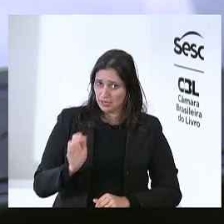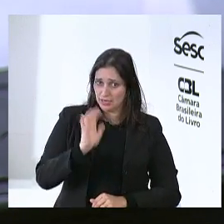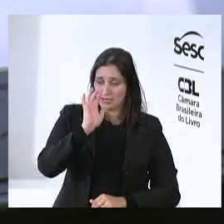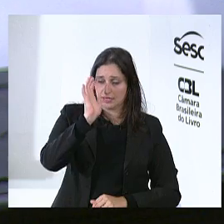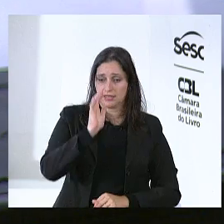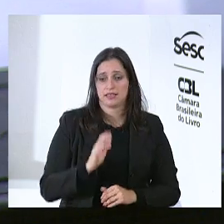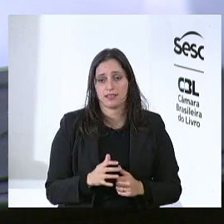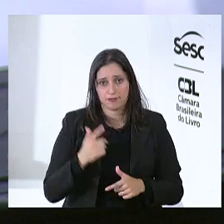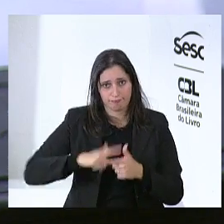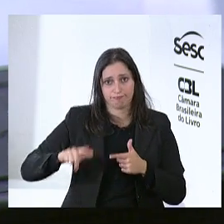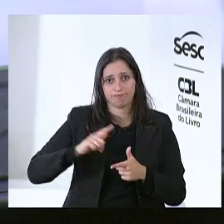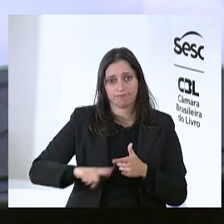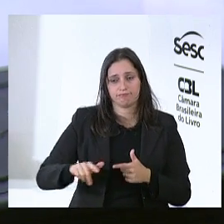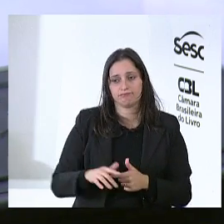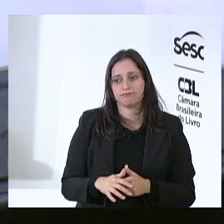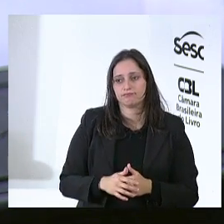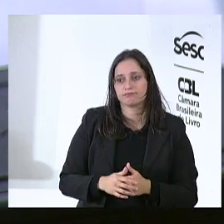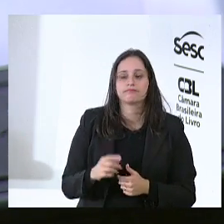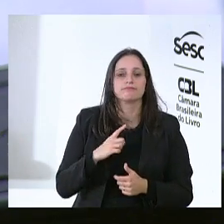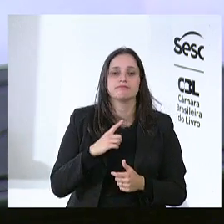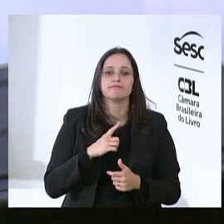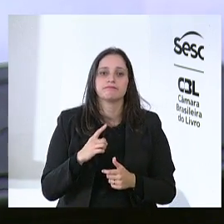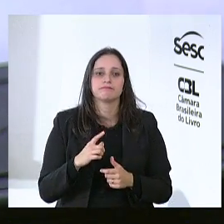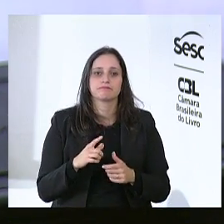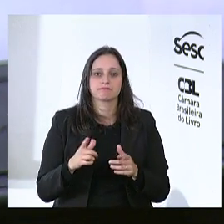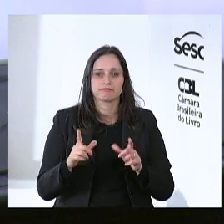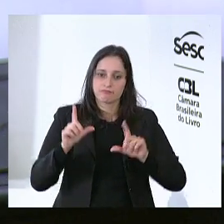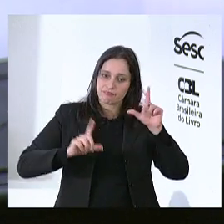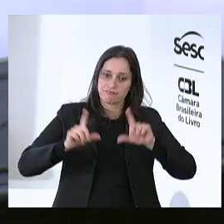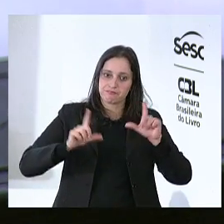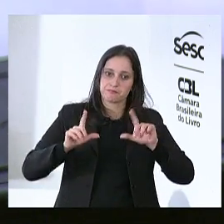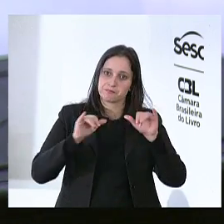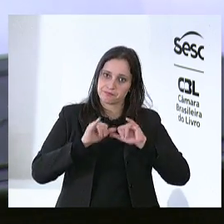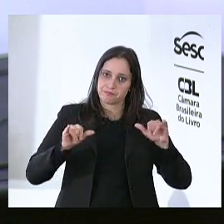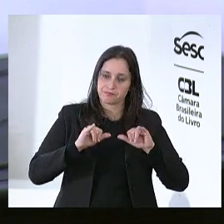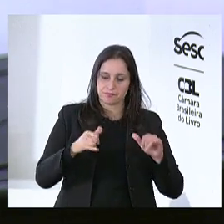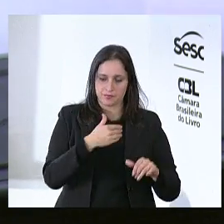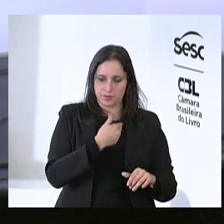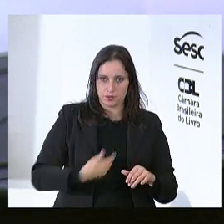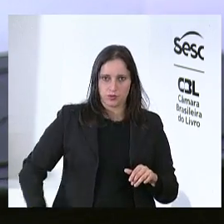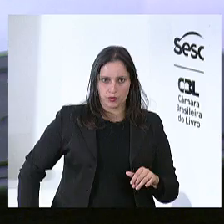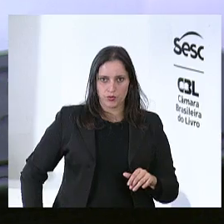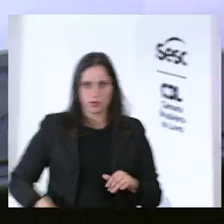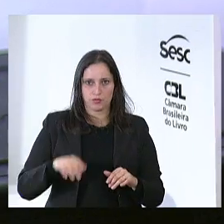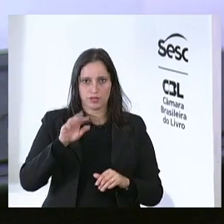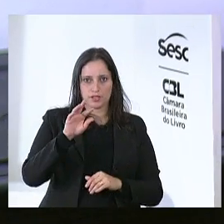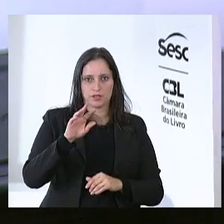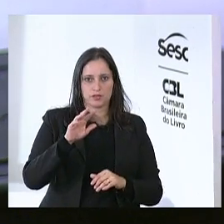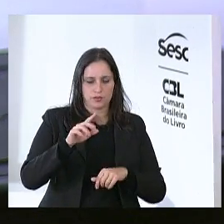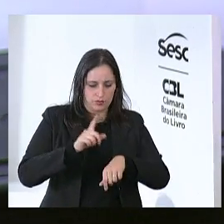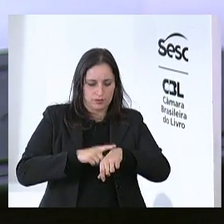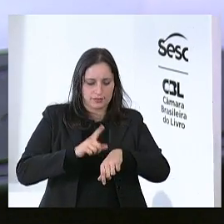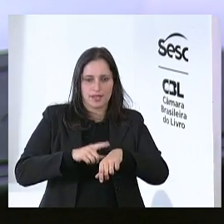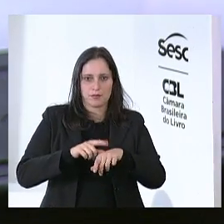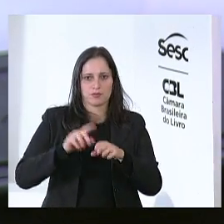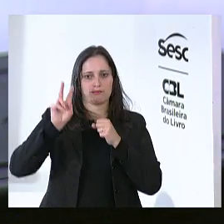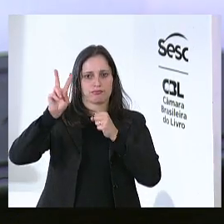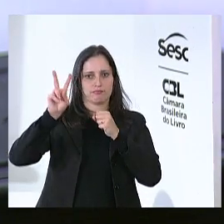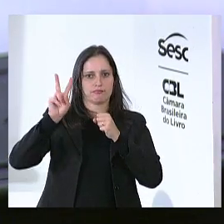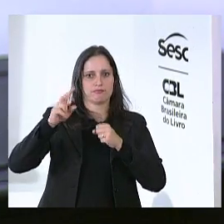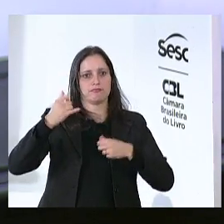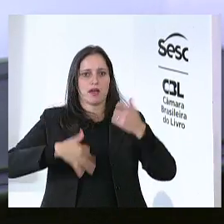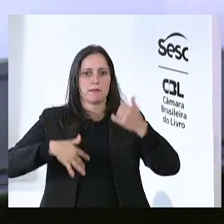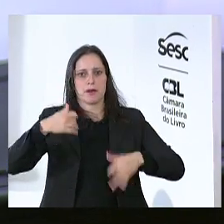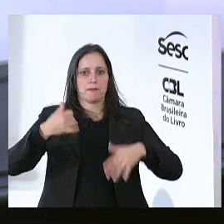política e de reforma do horário eleitoral, propondo que o horário eleitoral seja composto apenas por debates